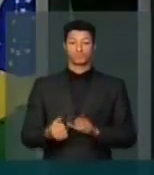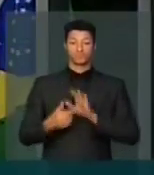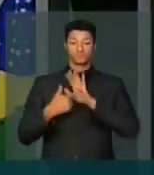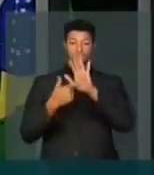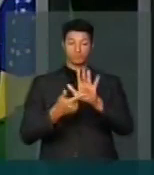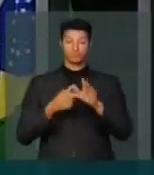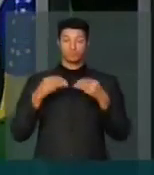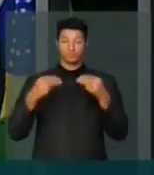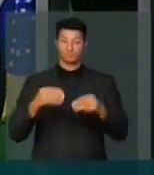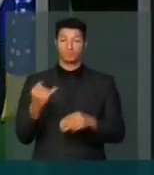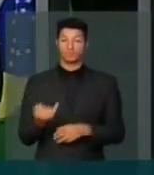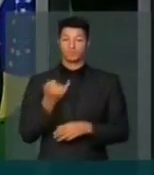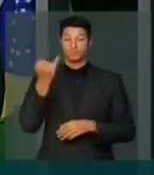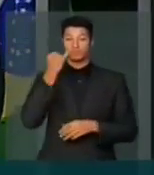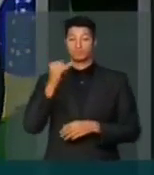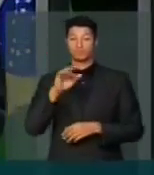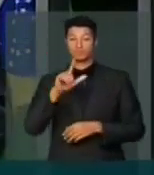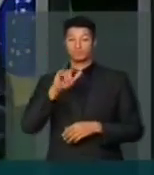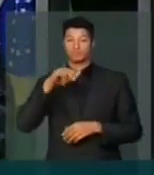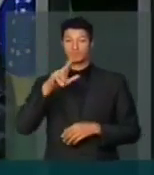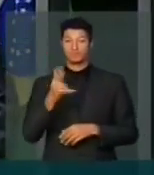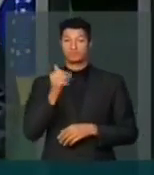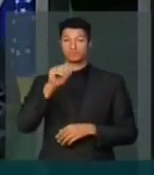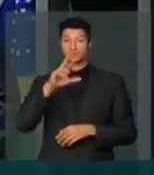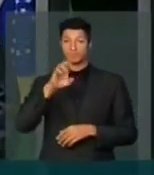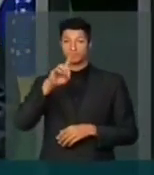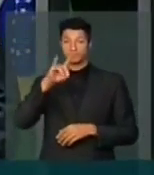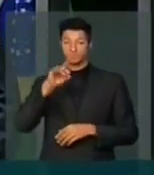mostramos para a ministra a importância de linhas de crédito,